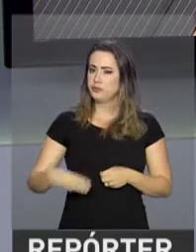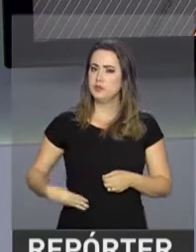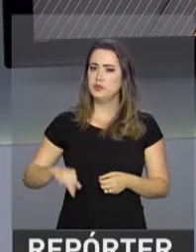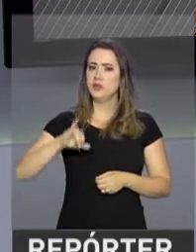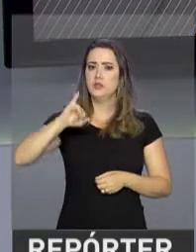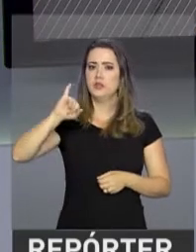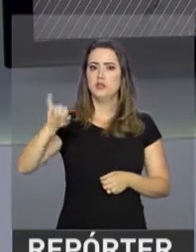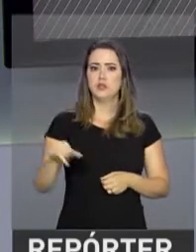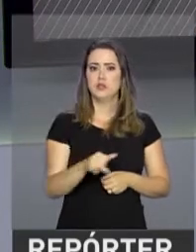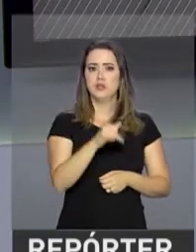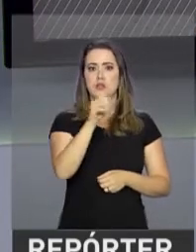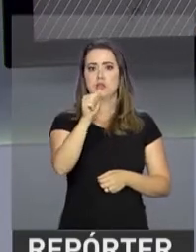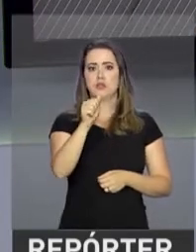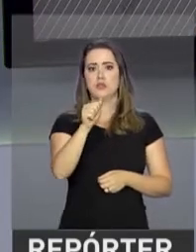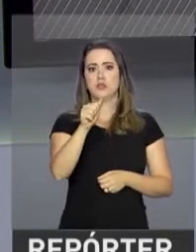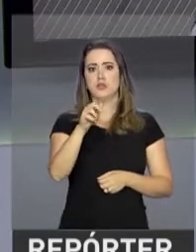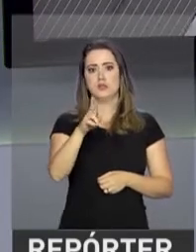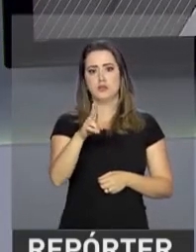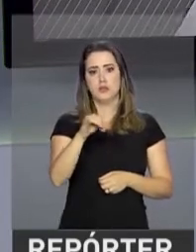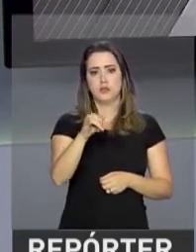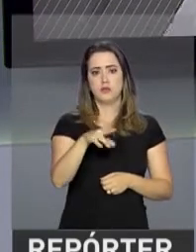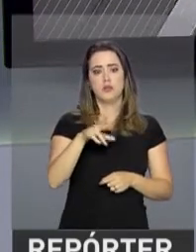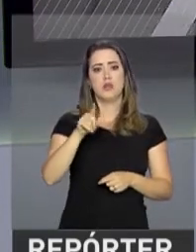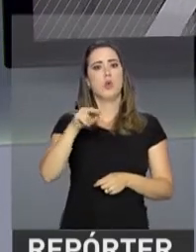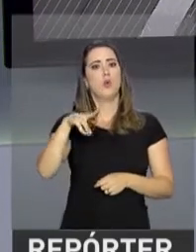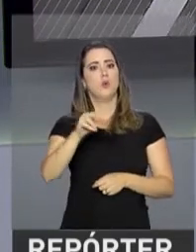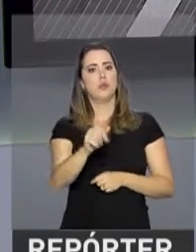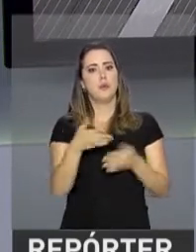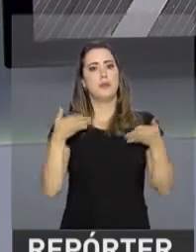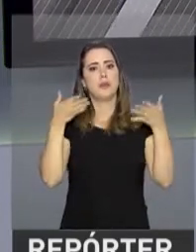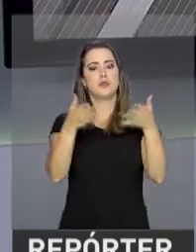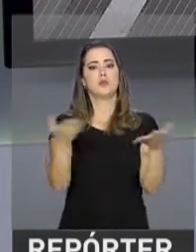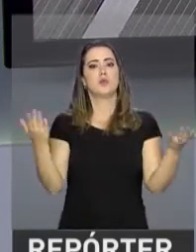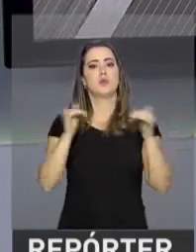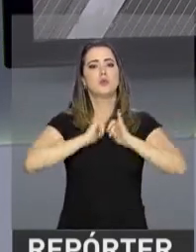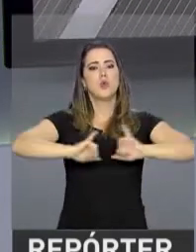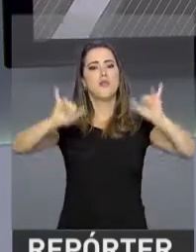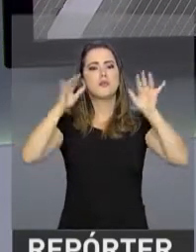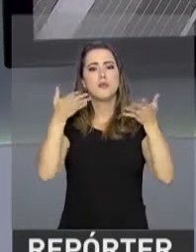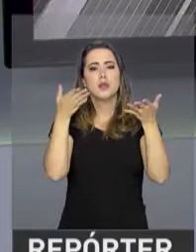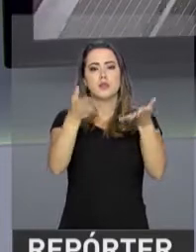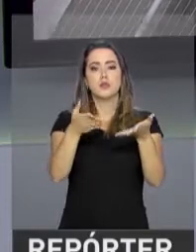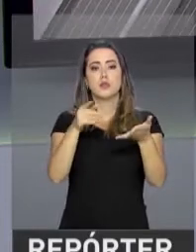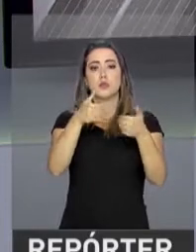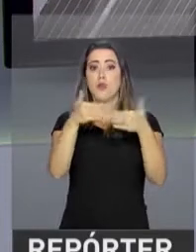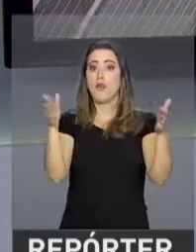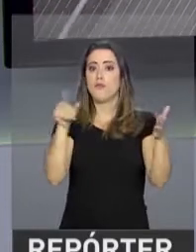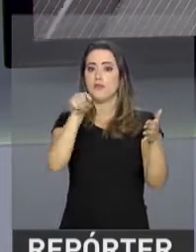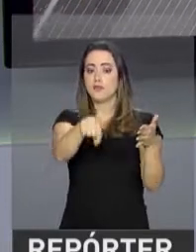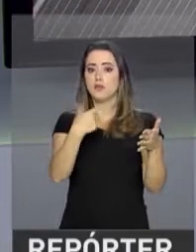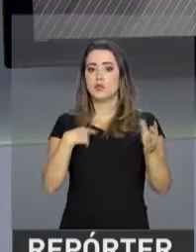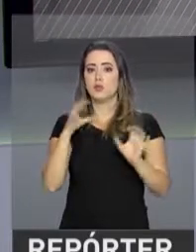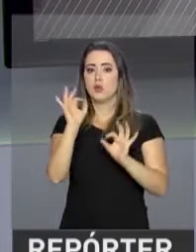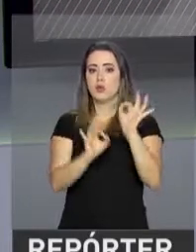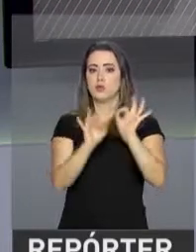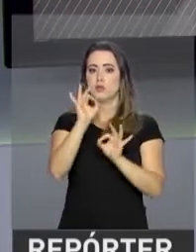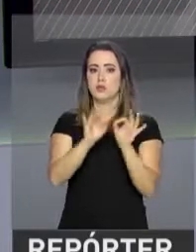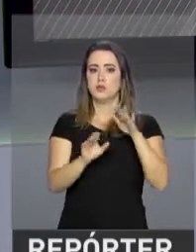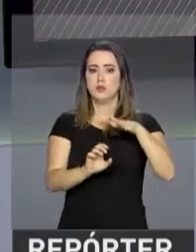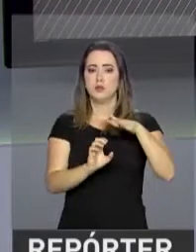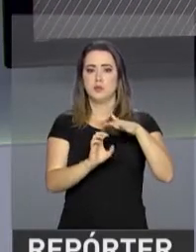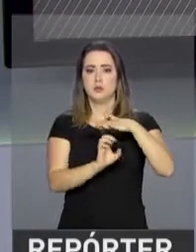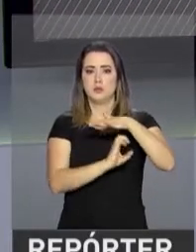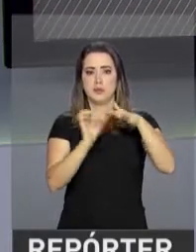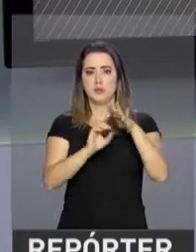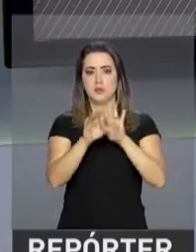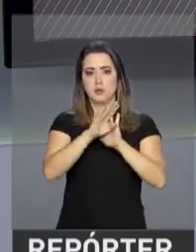levy disse o ministro joaquim silva e luna participou hoje do lançamento do evento que é organizado por uma empresa de projetos navais